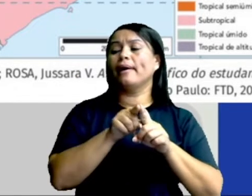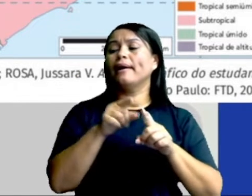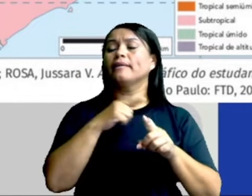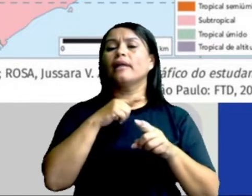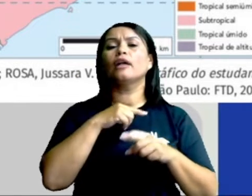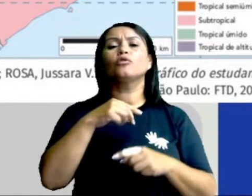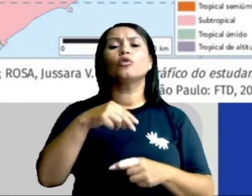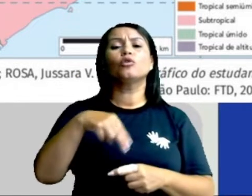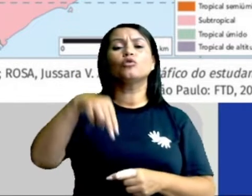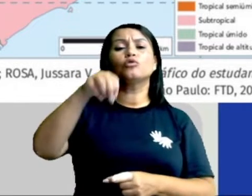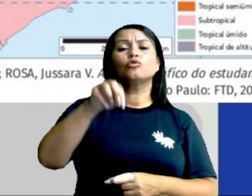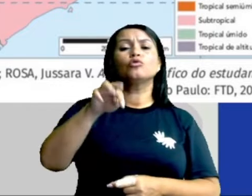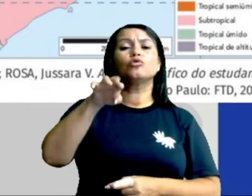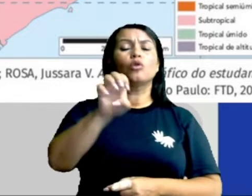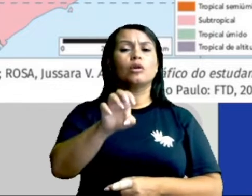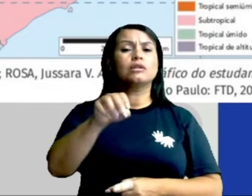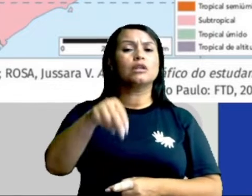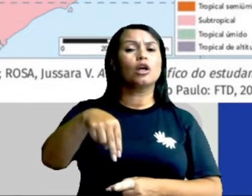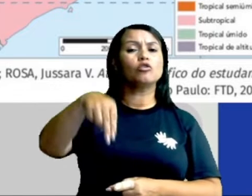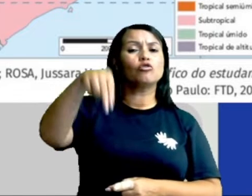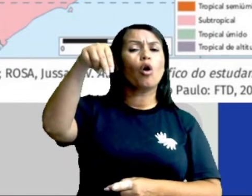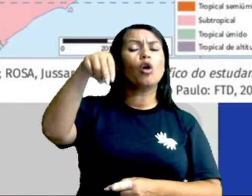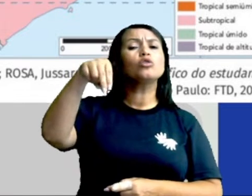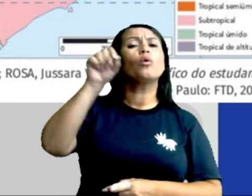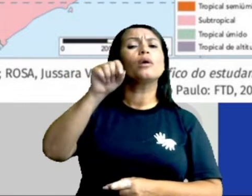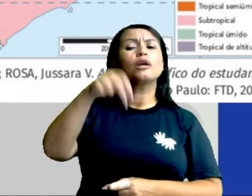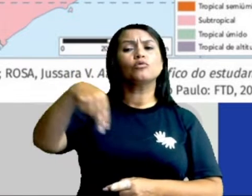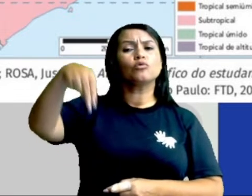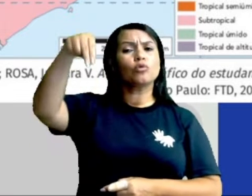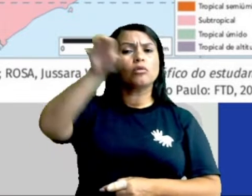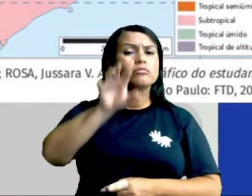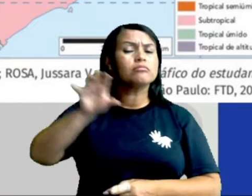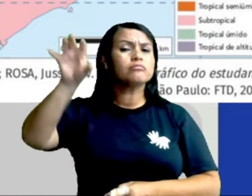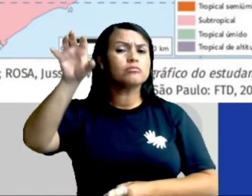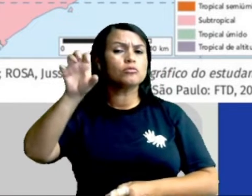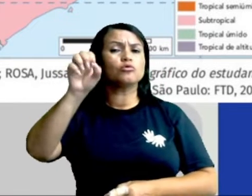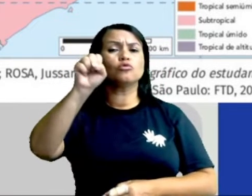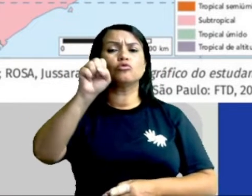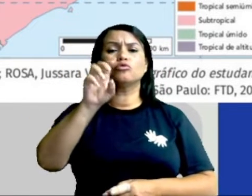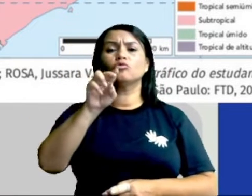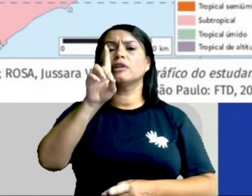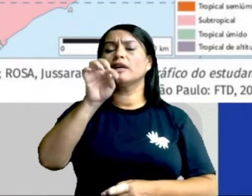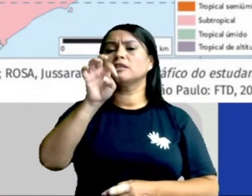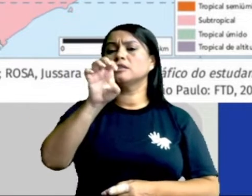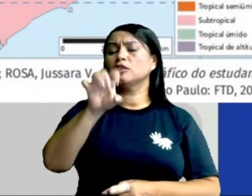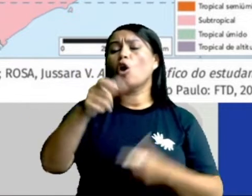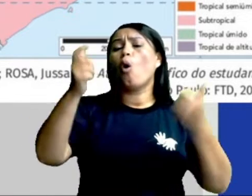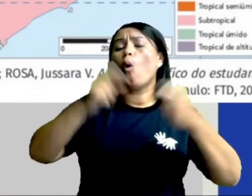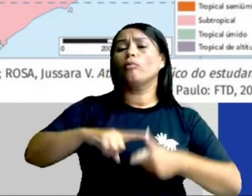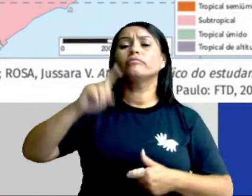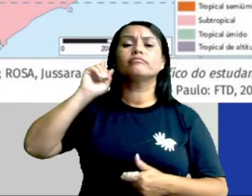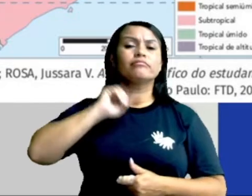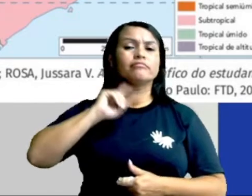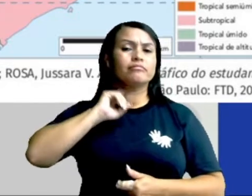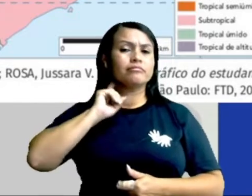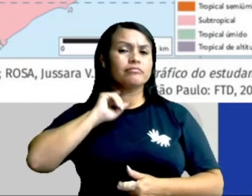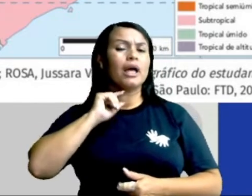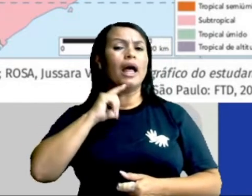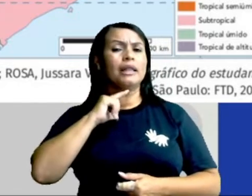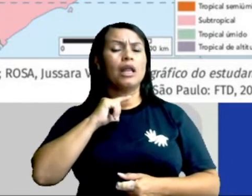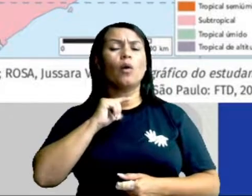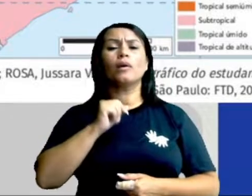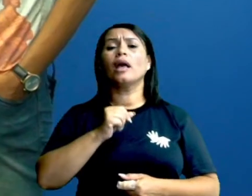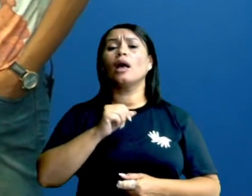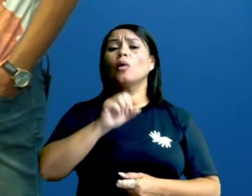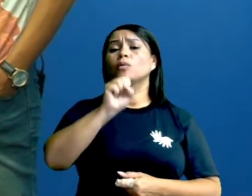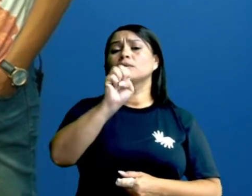região sudeste, onde você tem aqui no extremo norte da região sudeste, no estado de Minas Gerais, o clima semiárido se fazendo presente, o